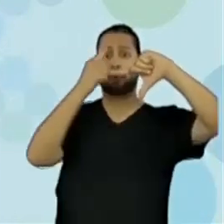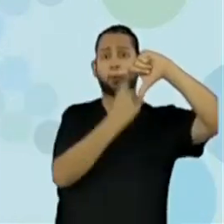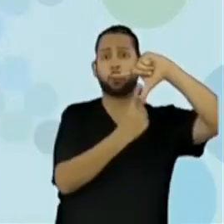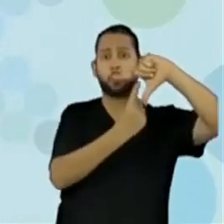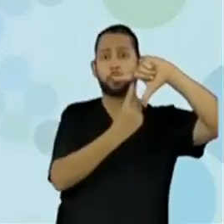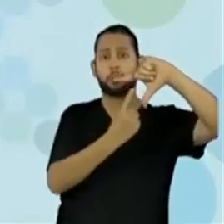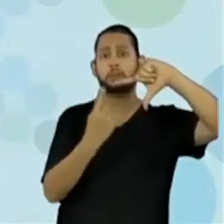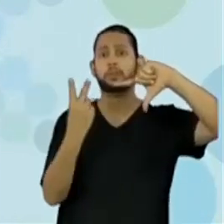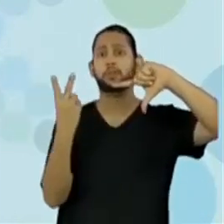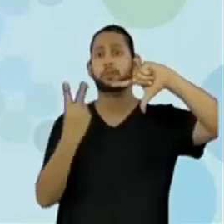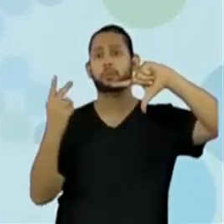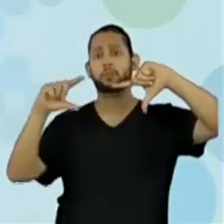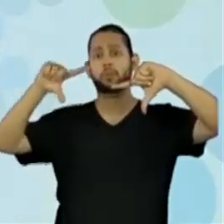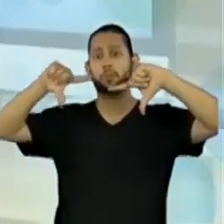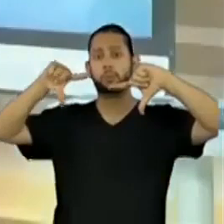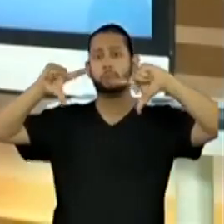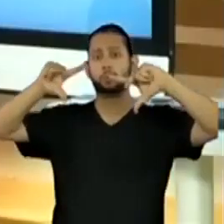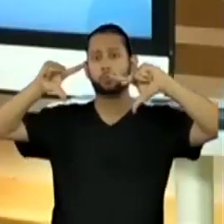mais aqui, ó. 1,